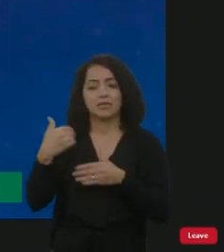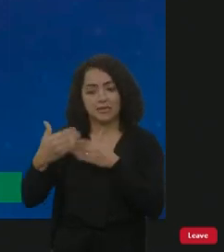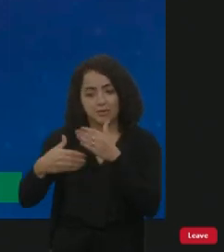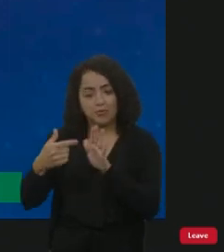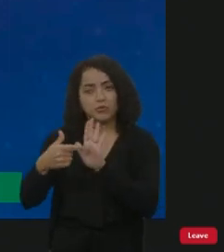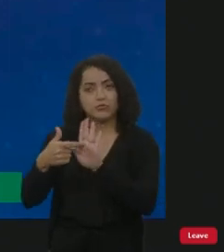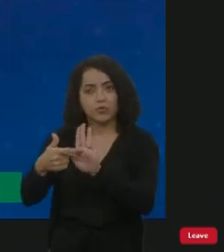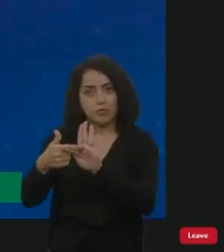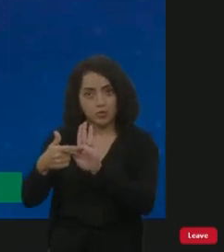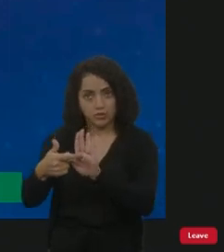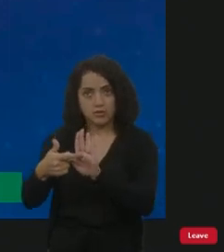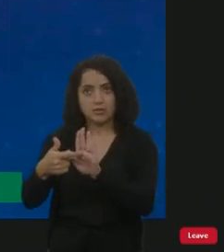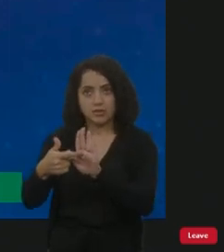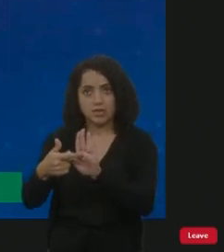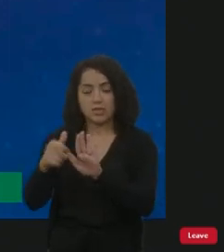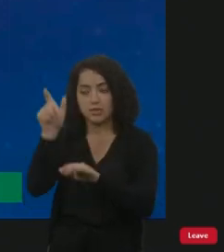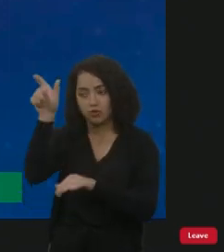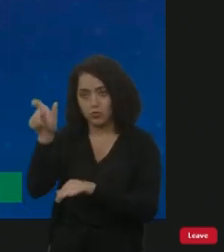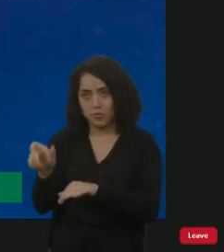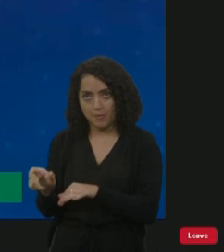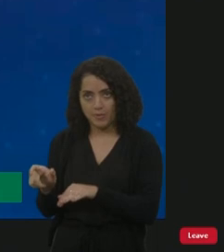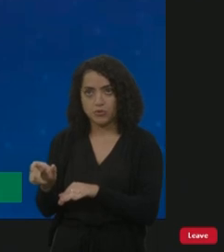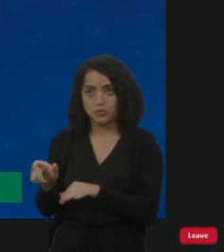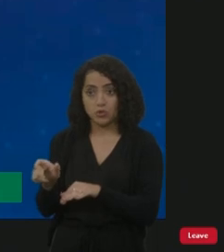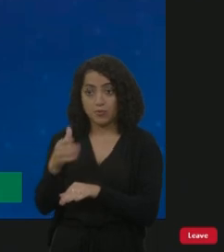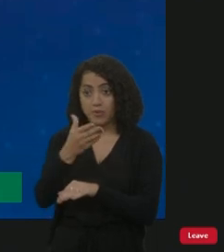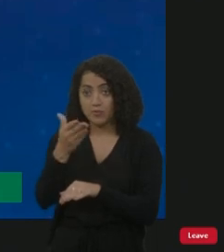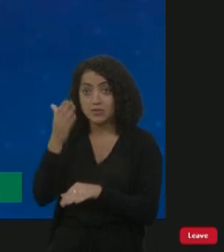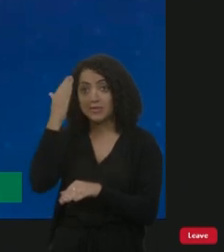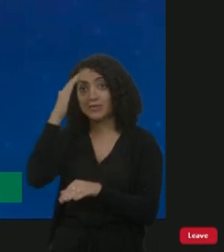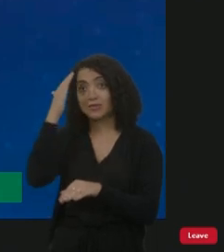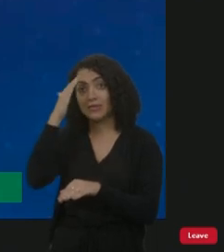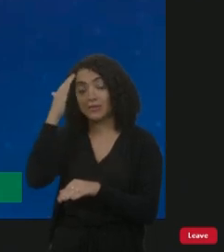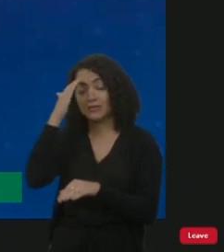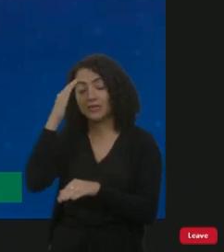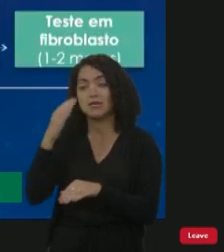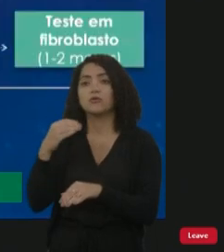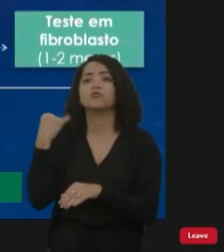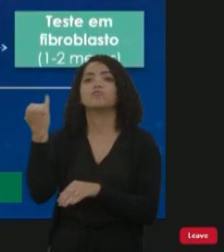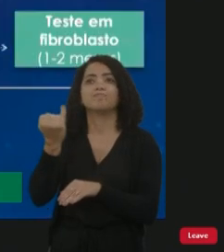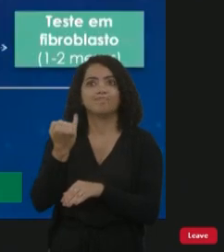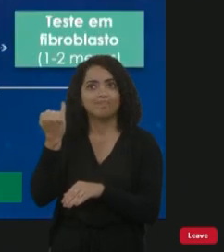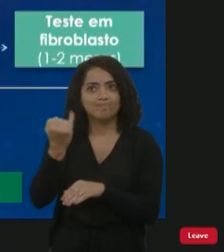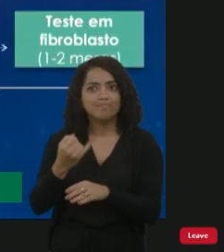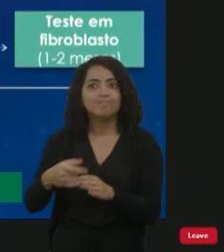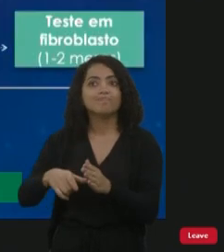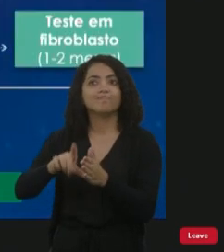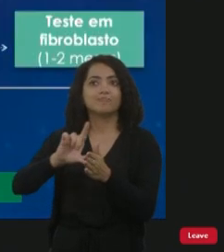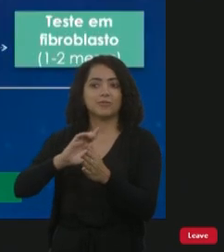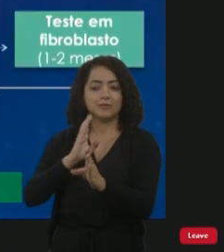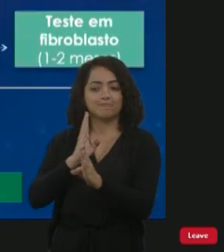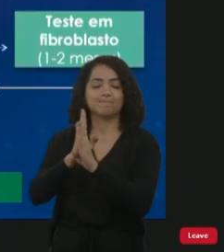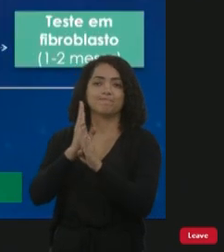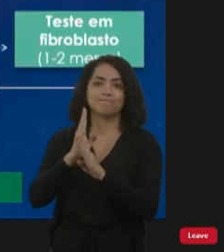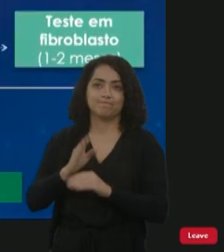um caso clínico de um paciente nosso para vocês entenderem como é importante o diagnóstico precoce. Tá?